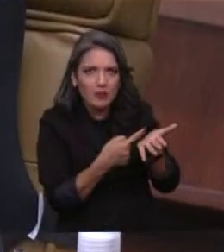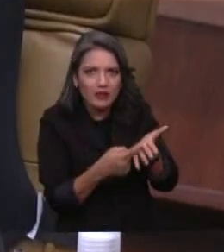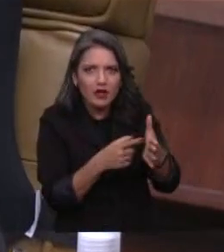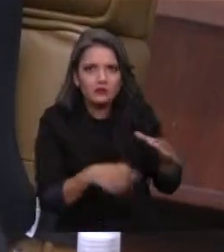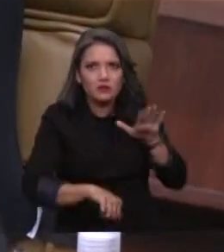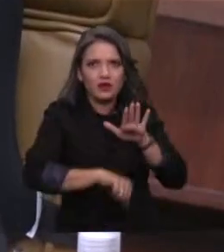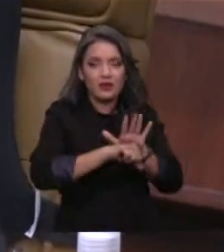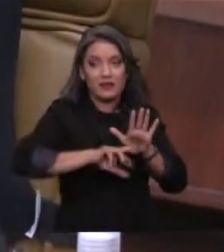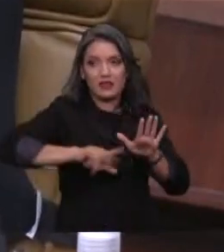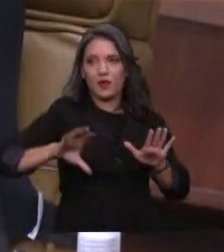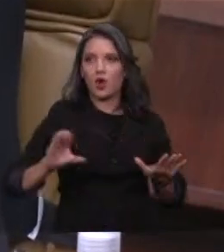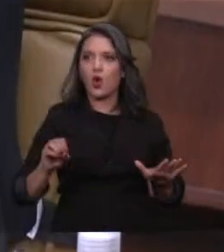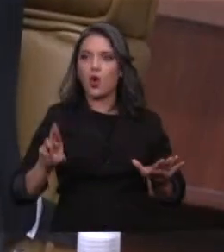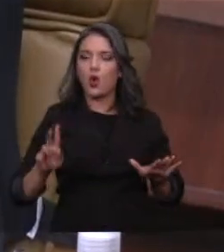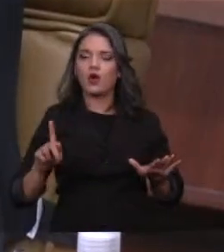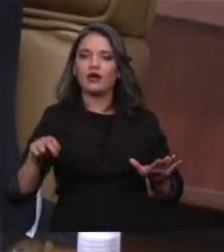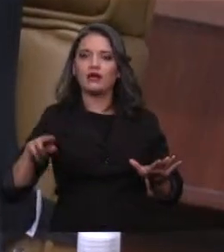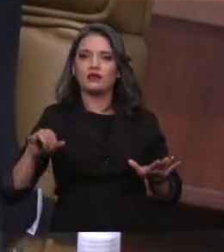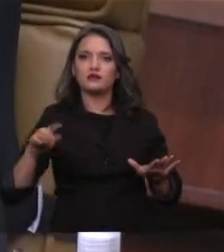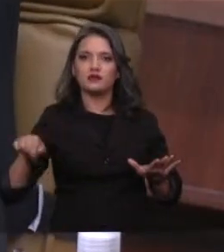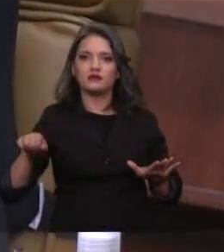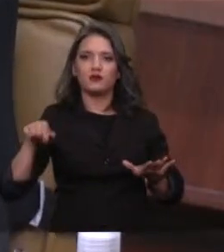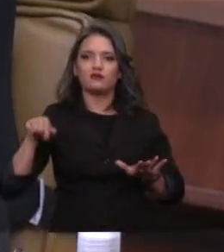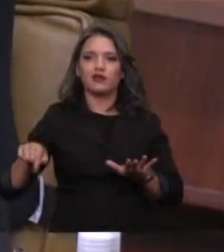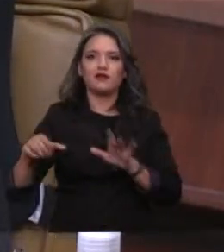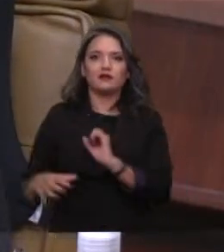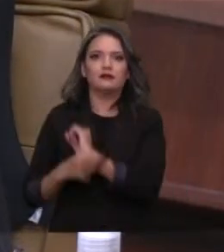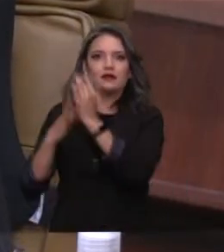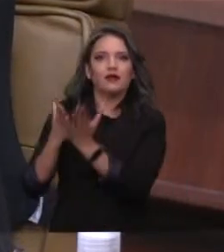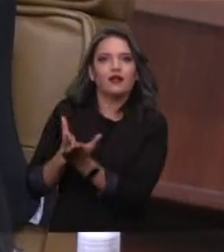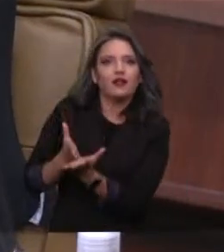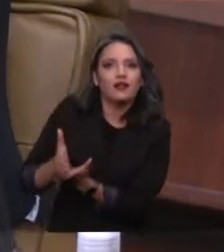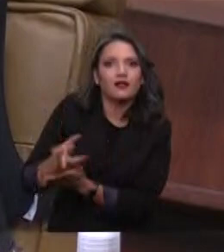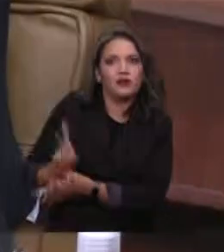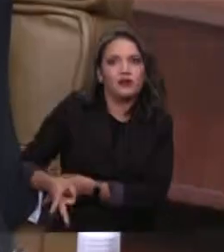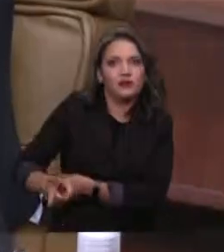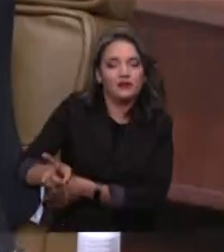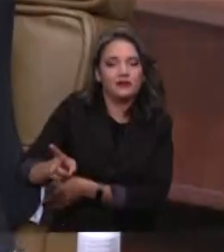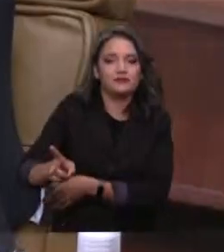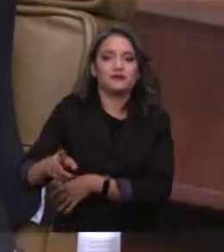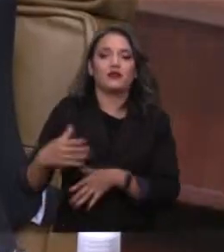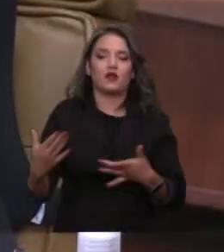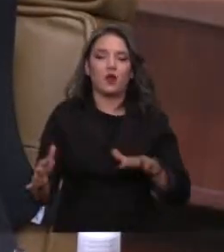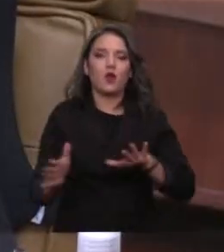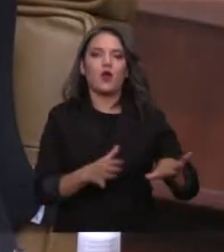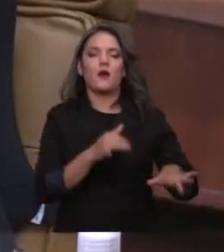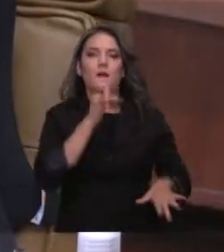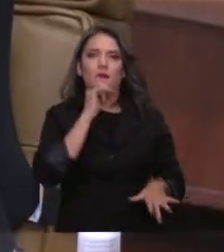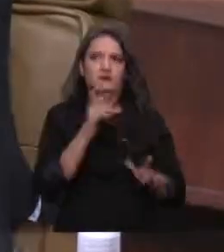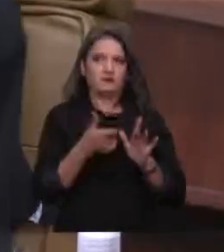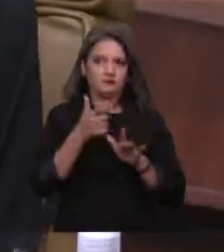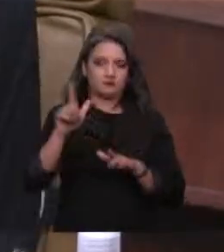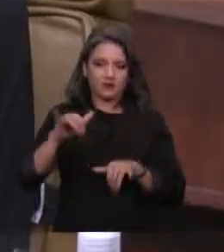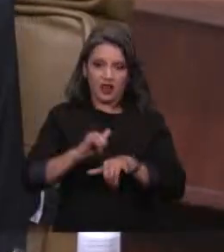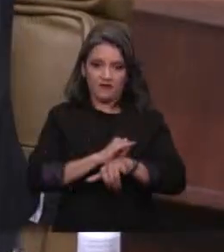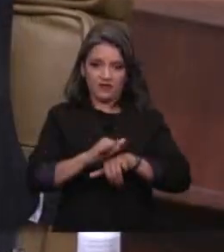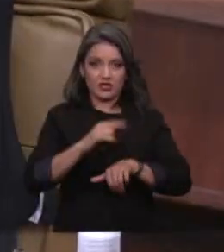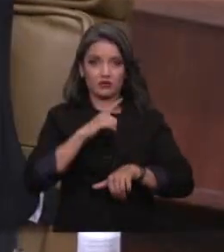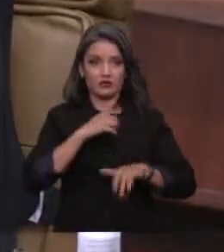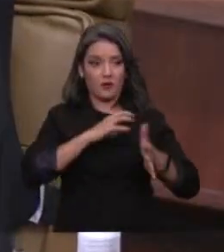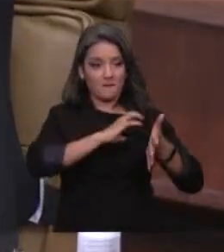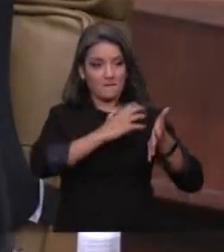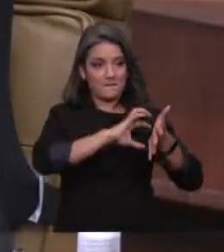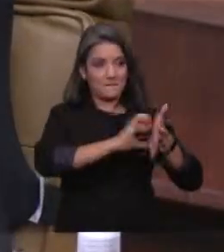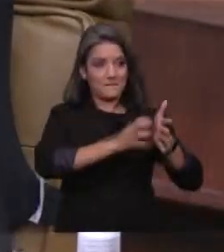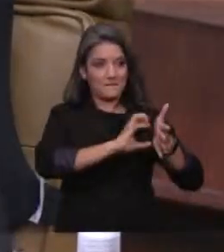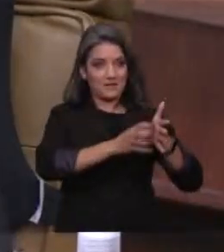Lava Jato, nós tivemos situações onde nós tínhamos um partido político e um